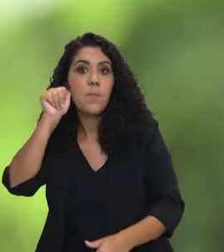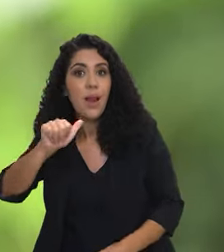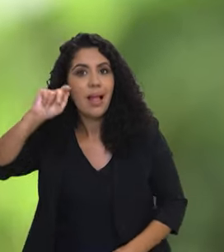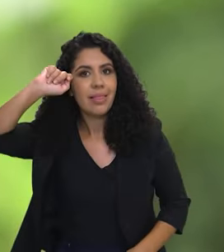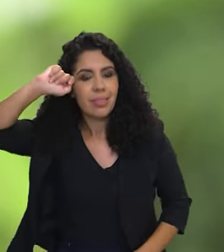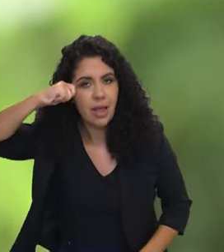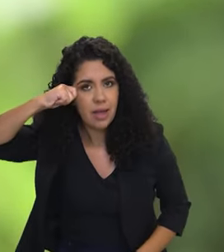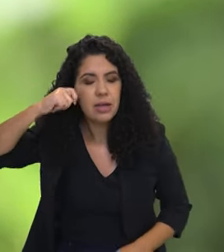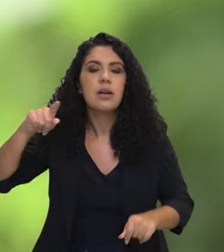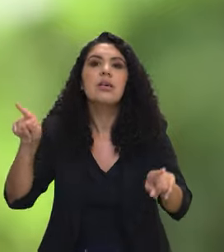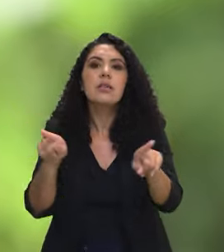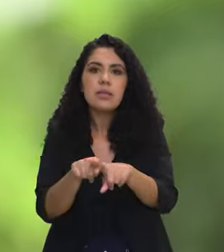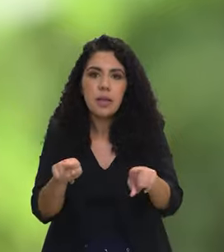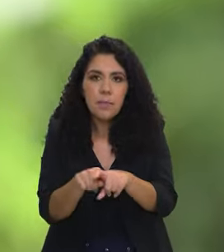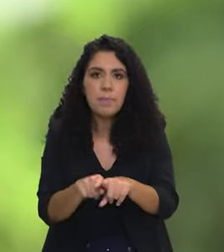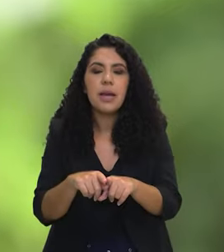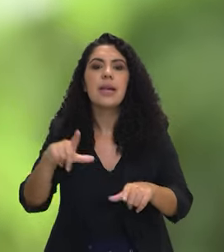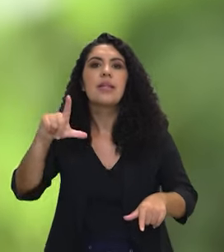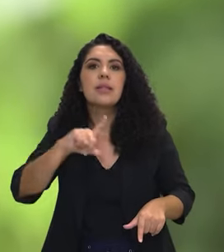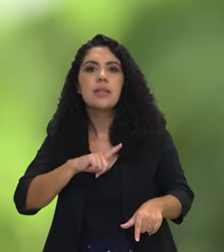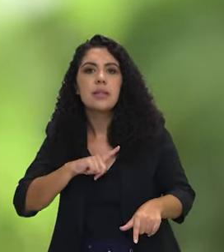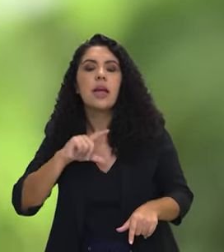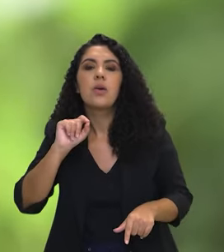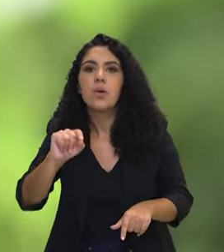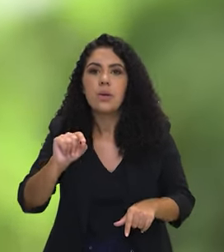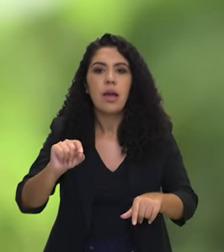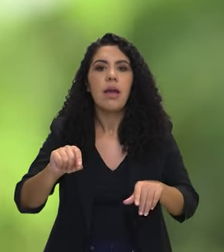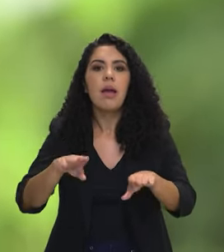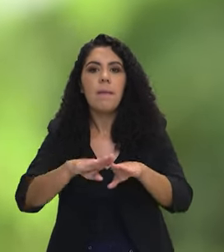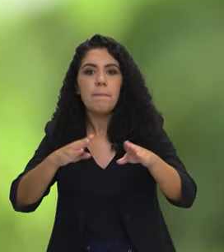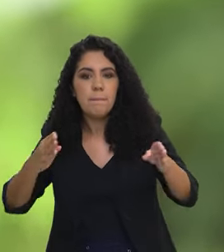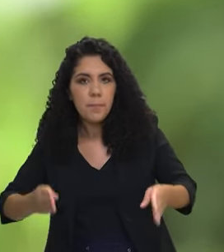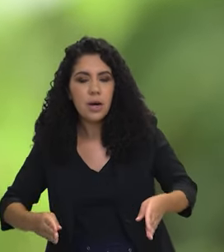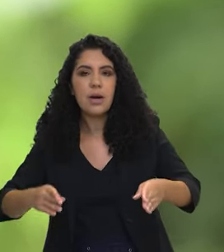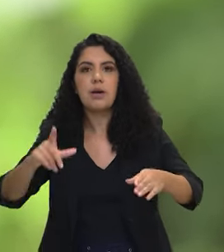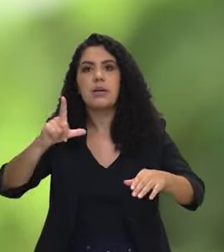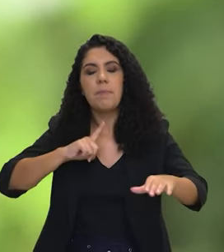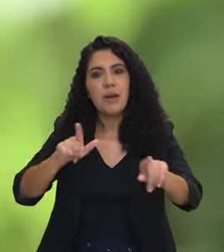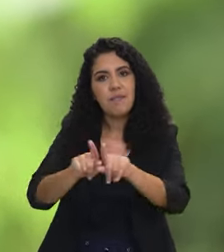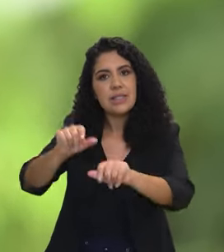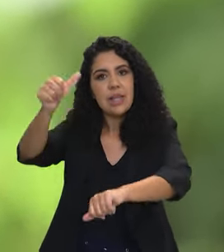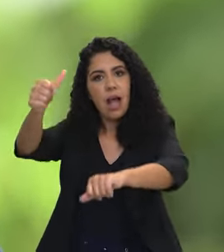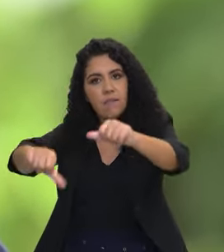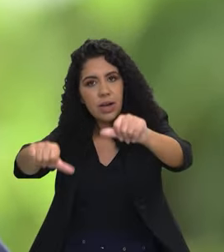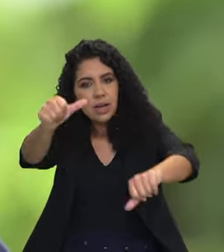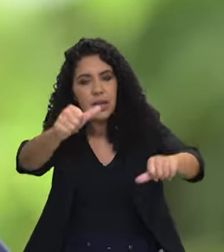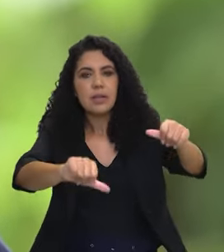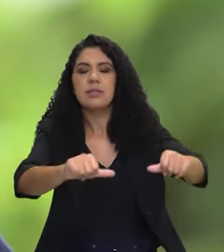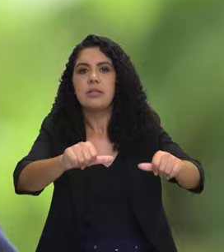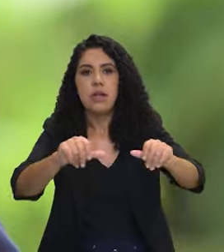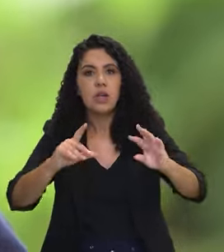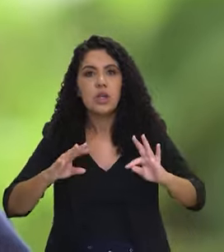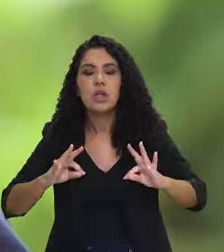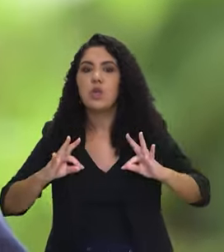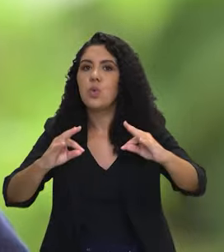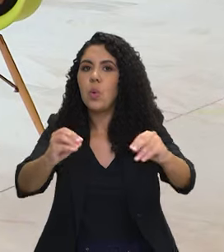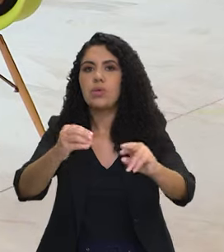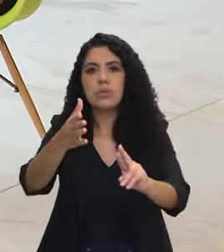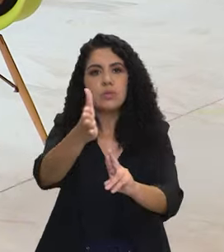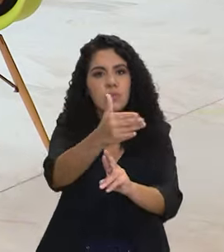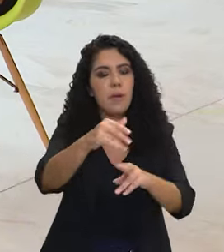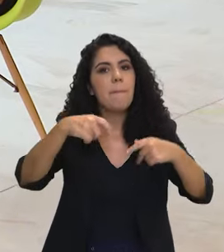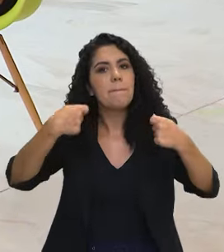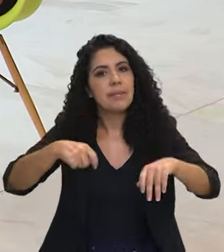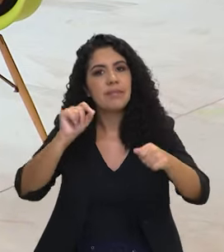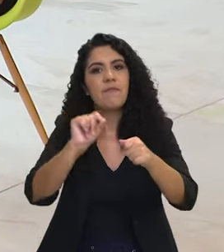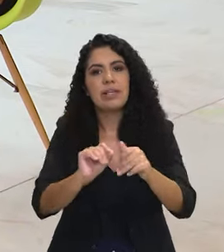gente também tem adotado bancas paritárias em todos os exames que os diplomatas, as diplomatas que a gente tem de fazer ao longo da nossa